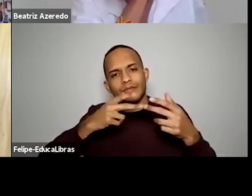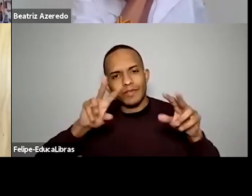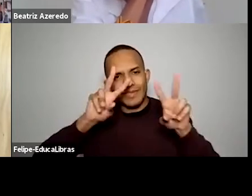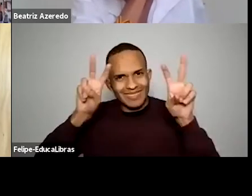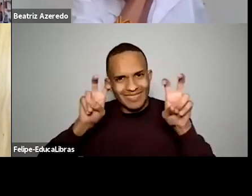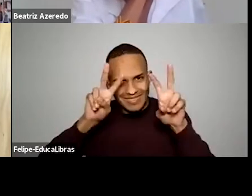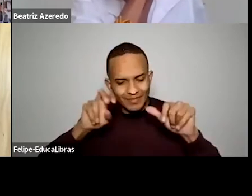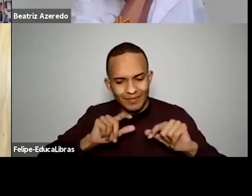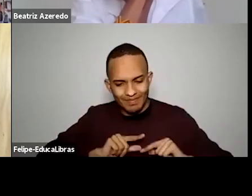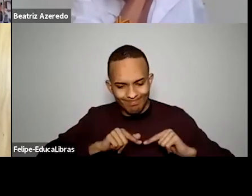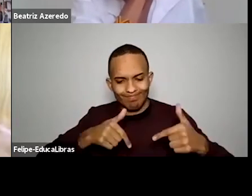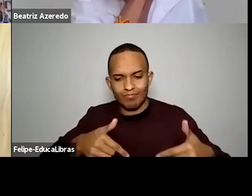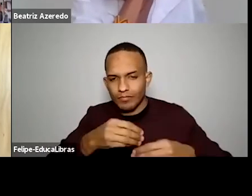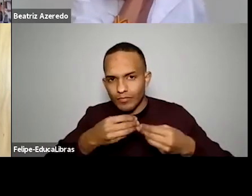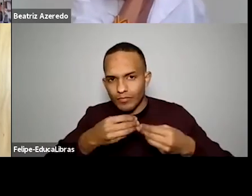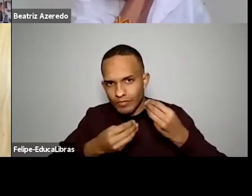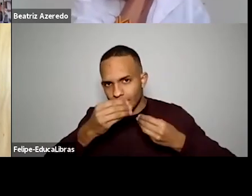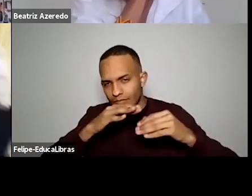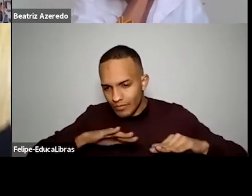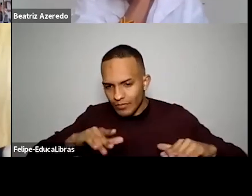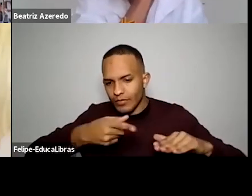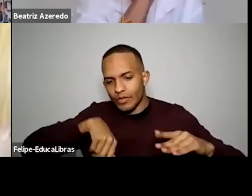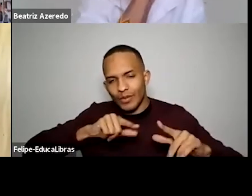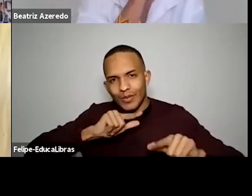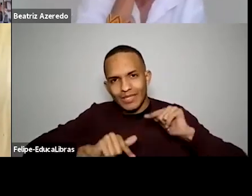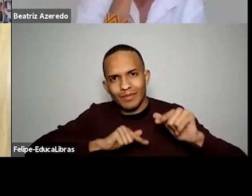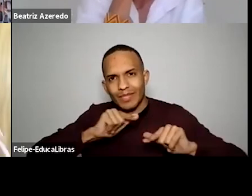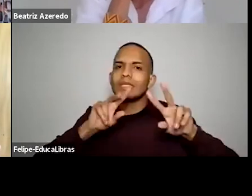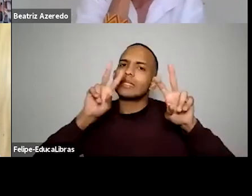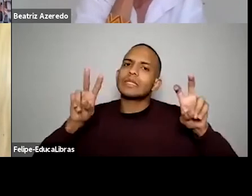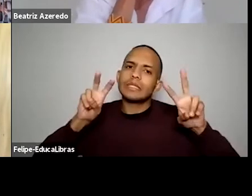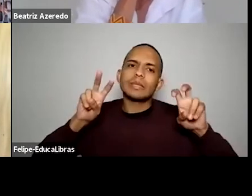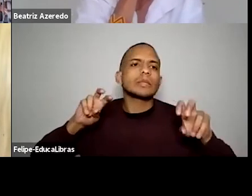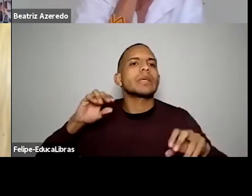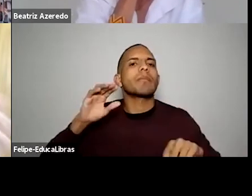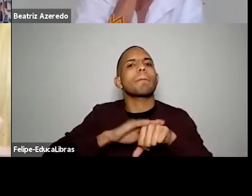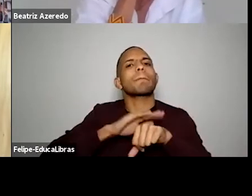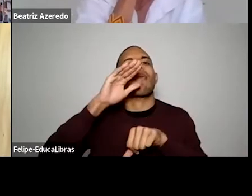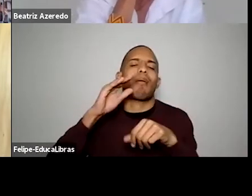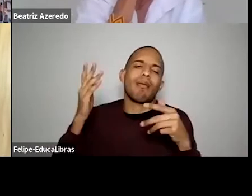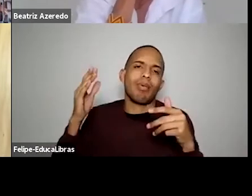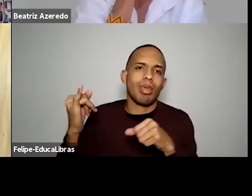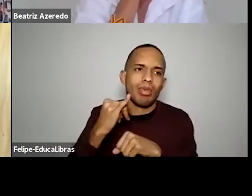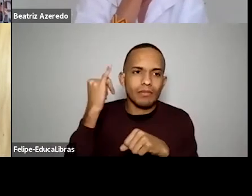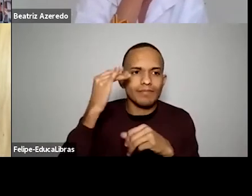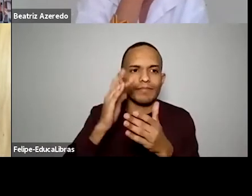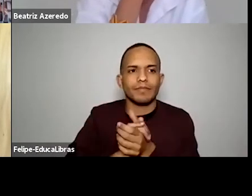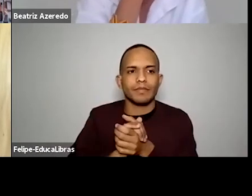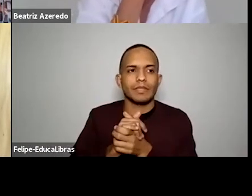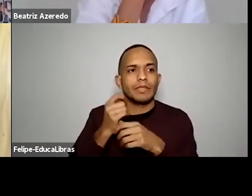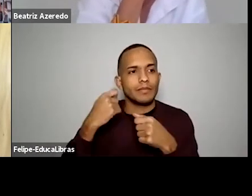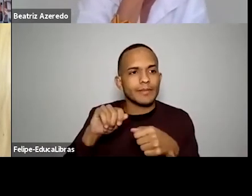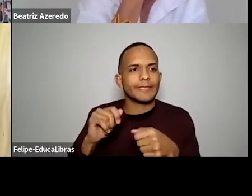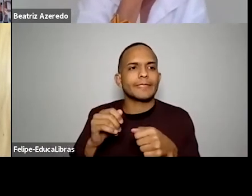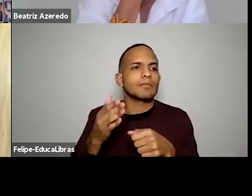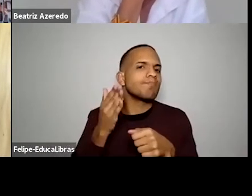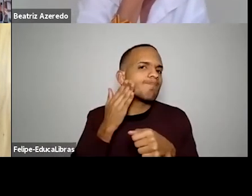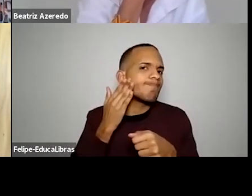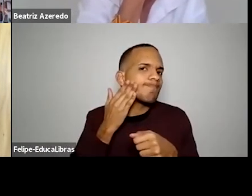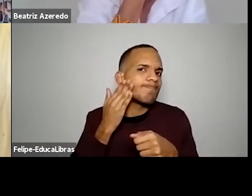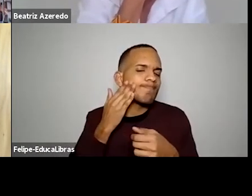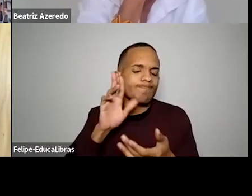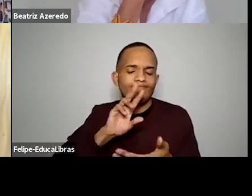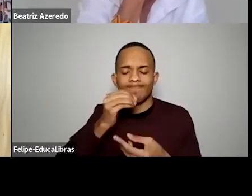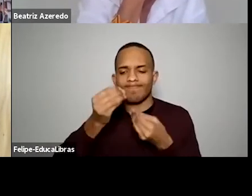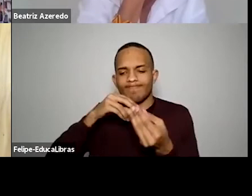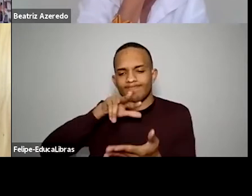engajadoras, né? Não é, a gente está trabalhando em prol de uma causa muito maior, né? Então, a gente tem que colocar a cara para bater, né?